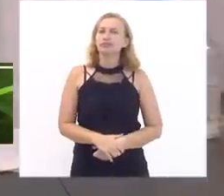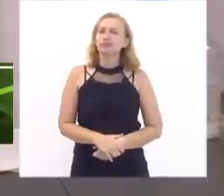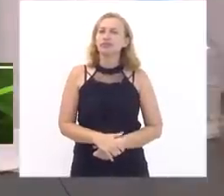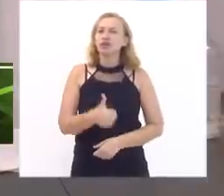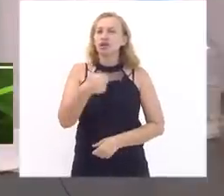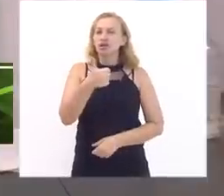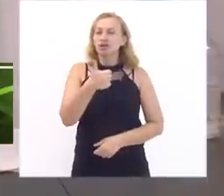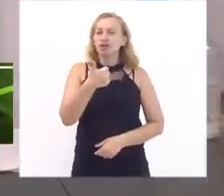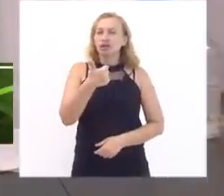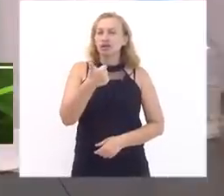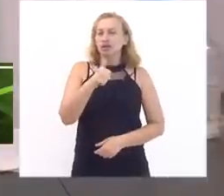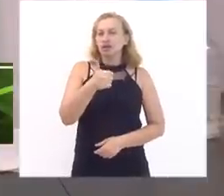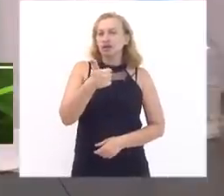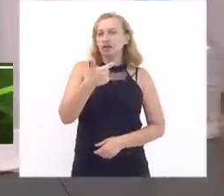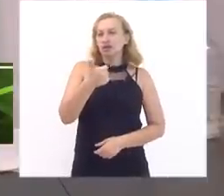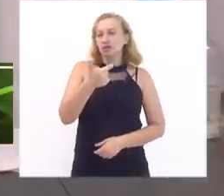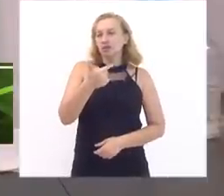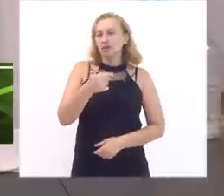Décimo segundo.